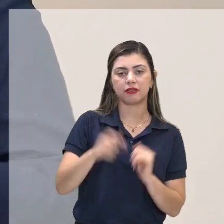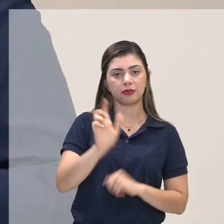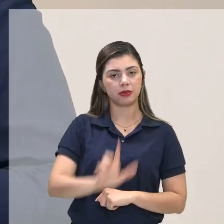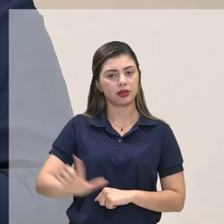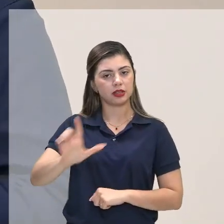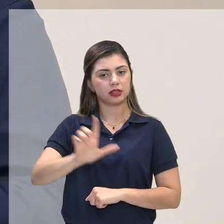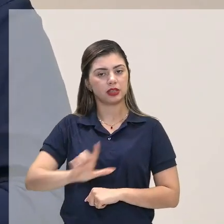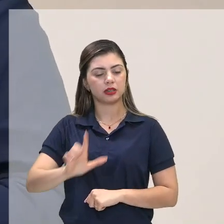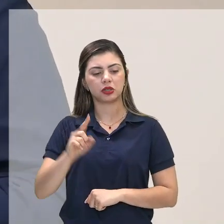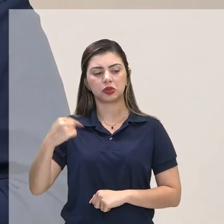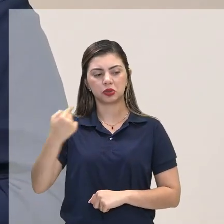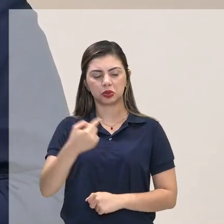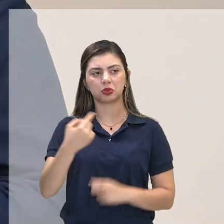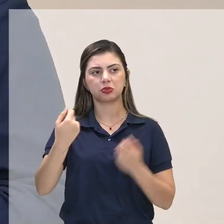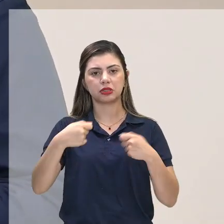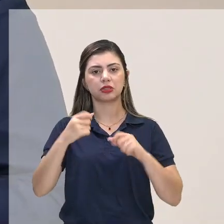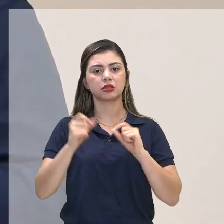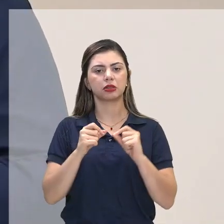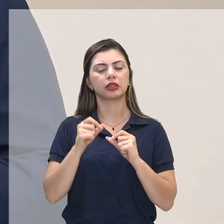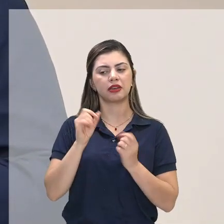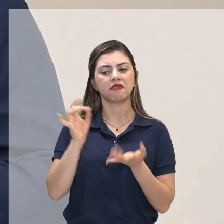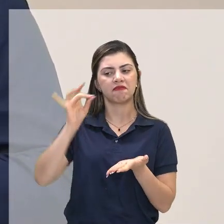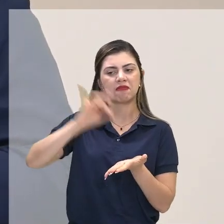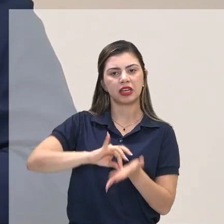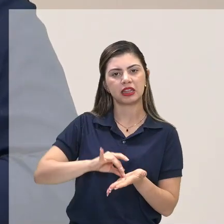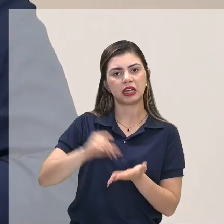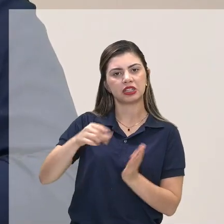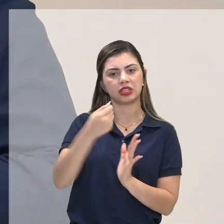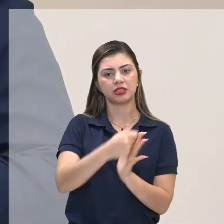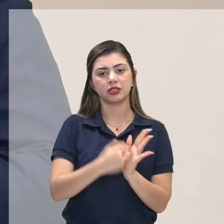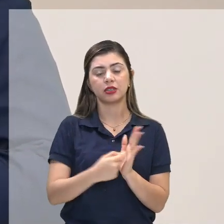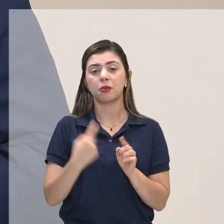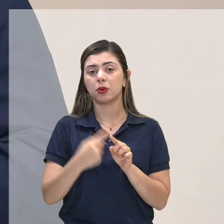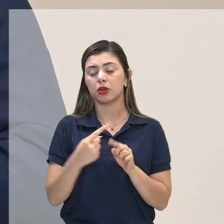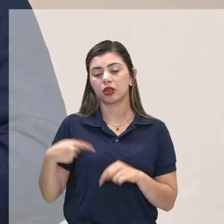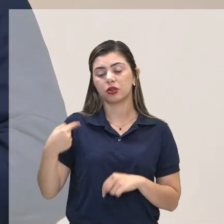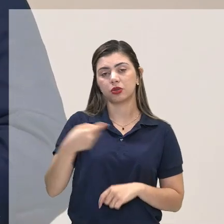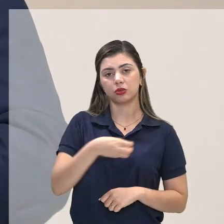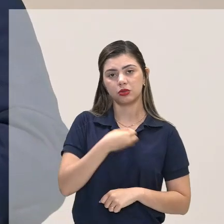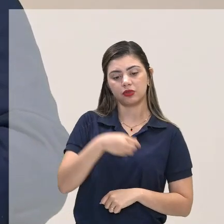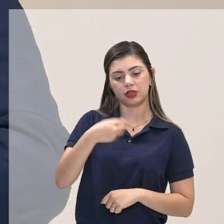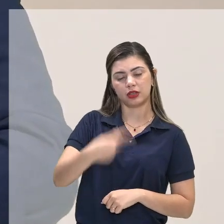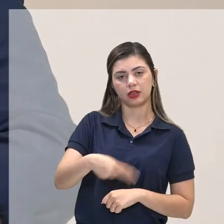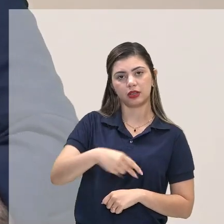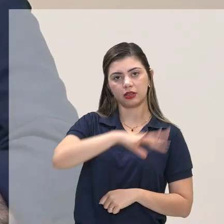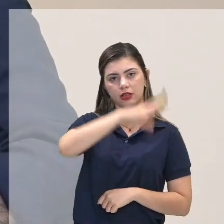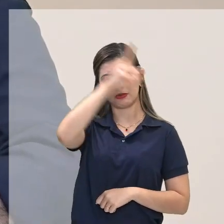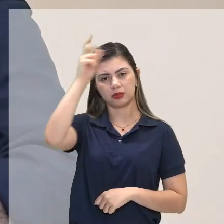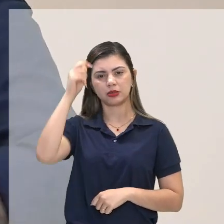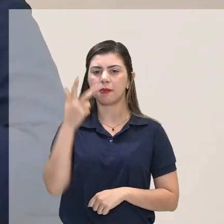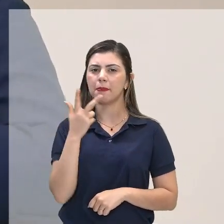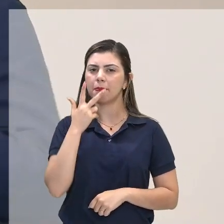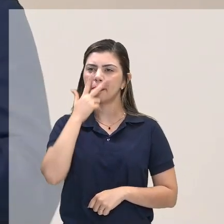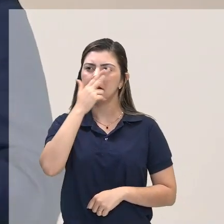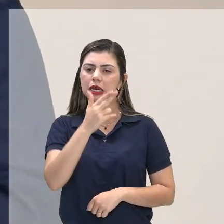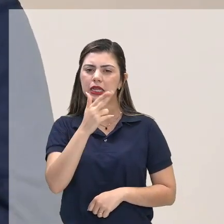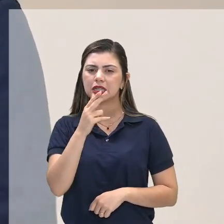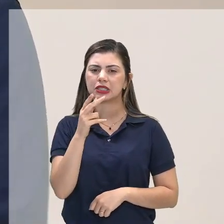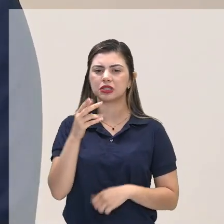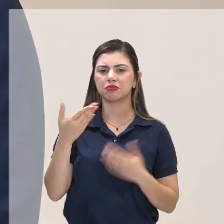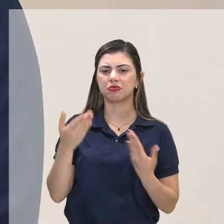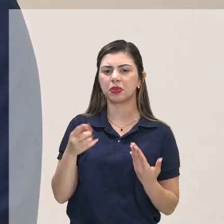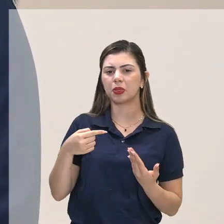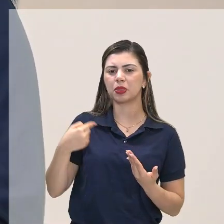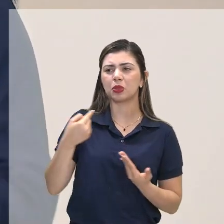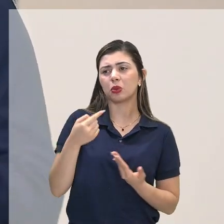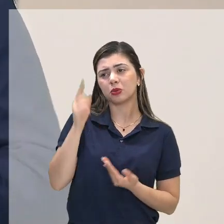ser reconhecida como uma escritora, porque nós que estamos no Amazonas, parece que estamos um pouco mais distante dos centros de